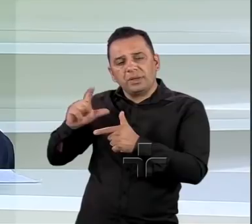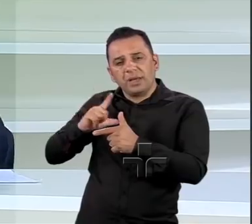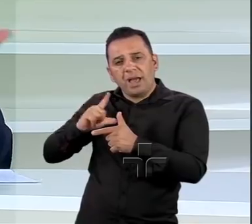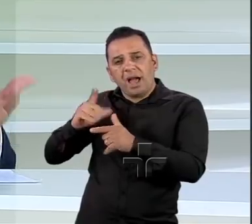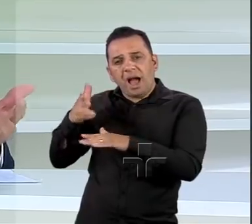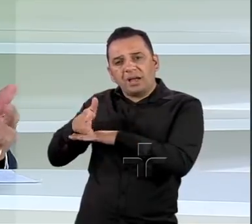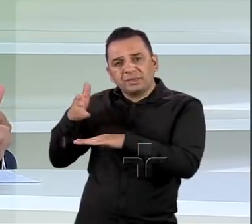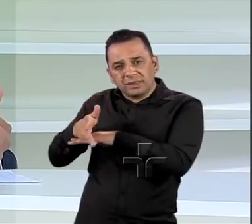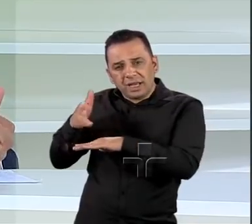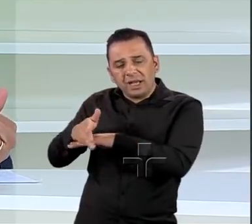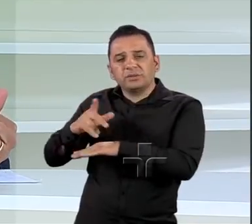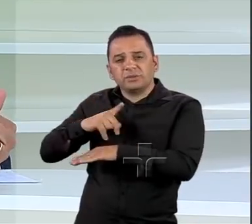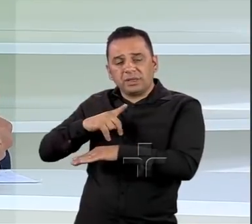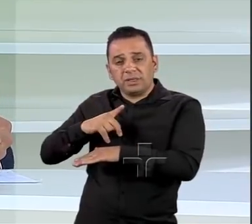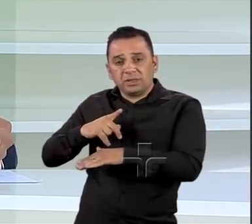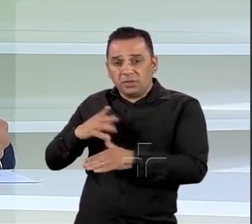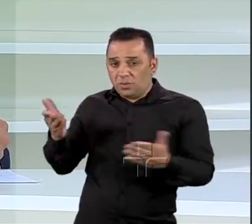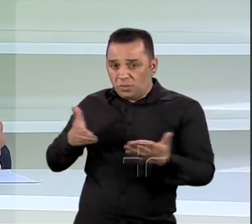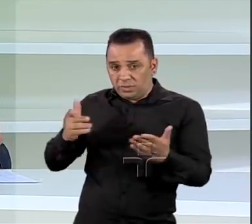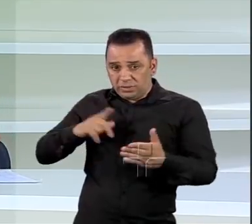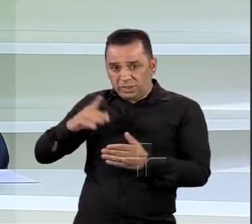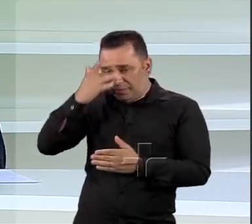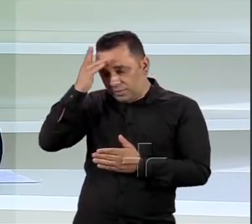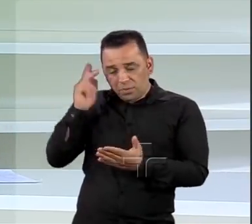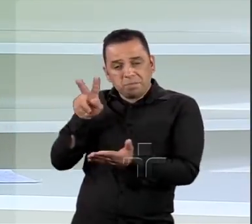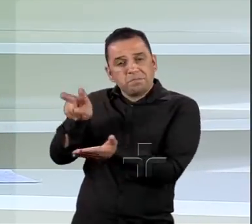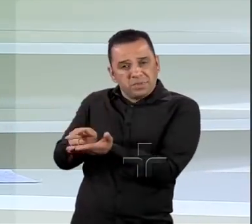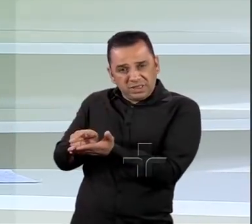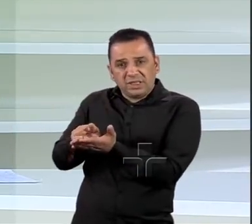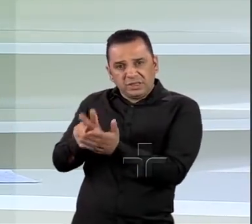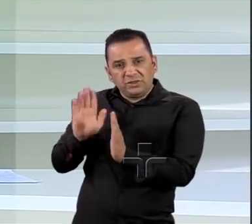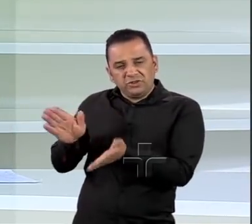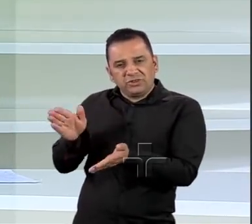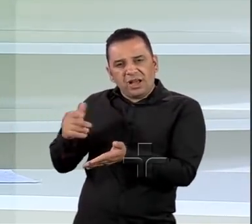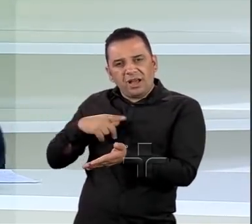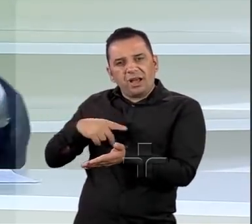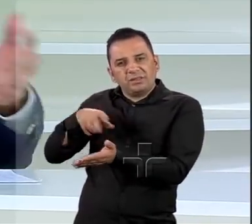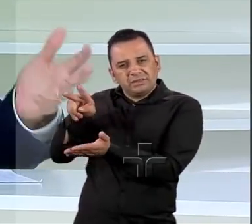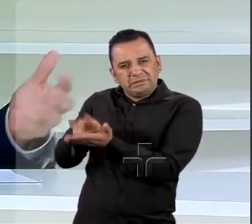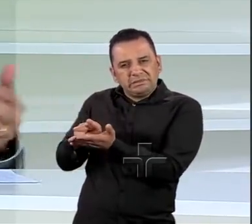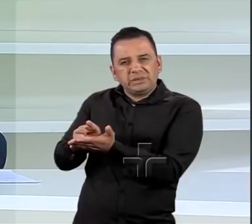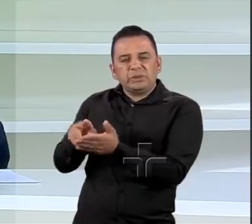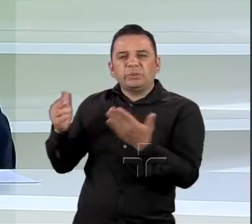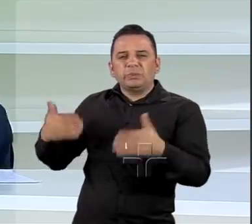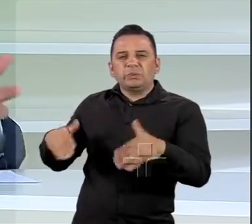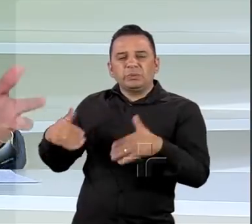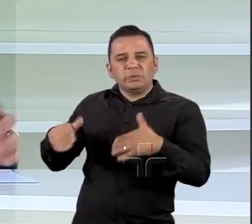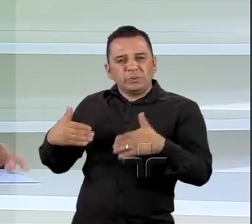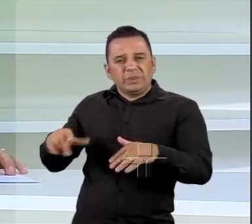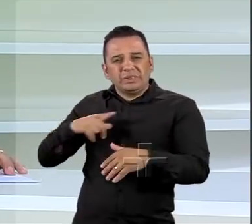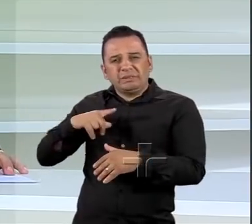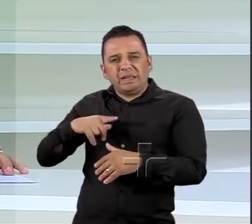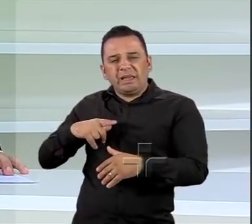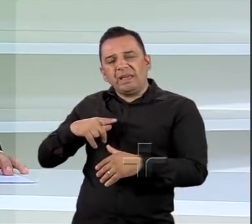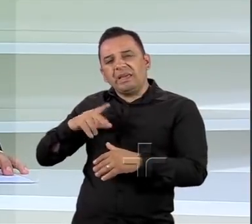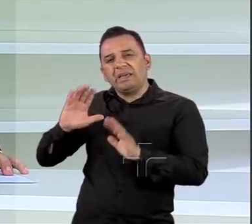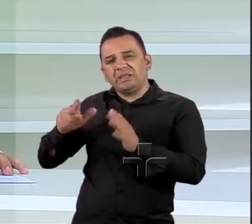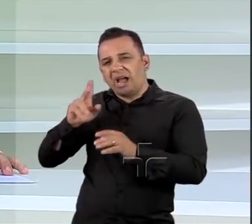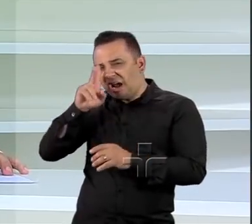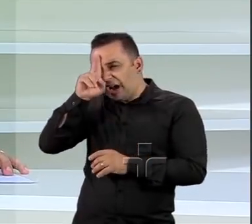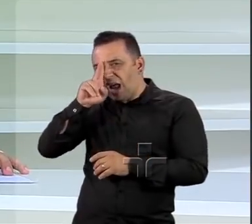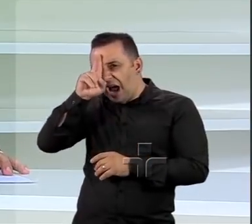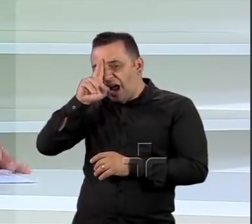contra-referência. Hoje existem muitos pacientes internados na alta complexidade e poderiam estar nos nossos ambulatórios